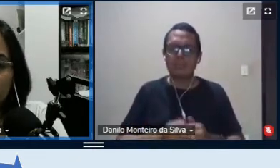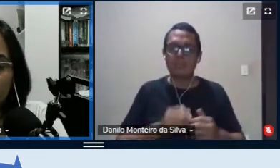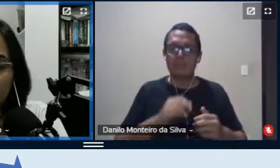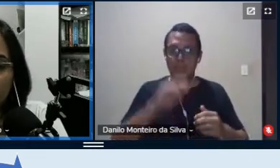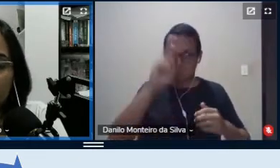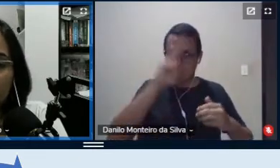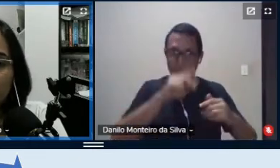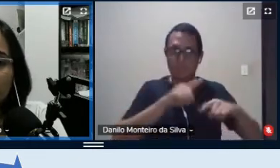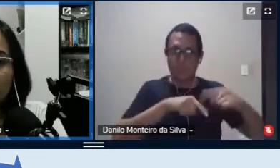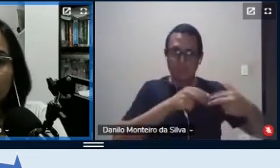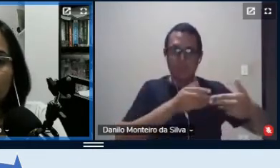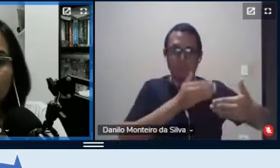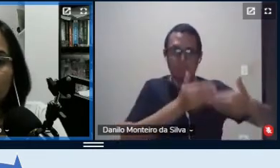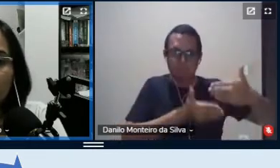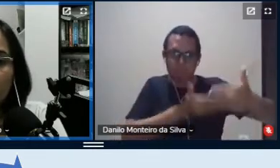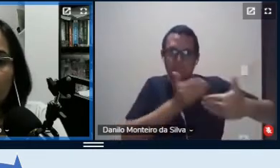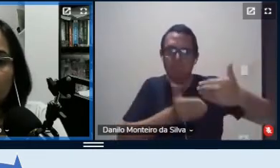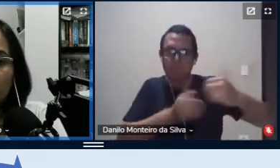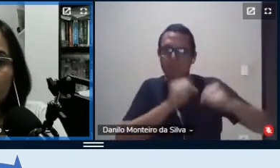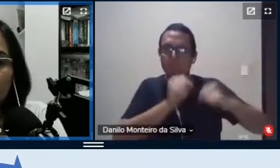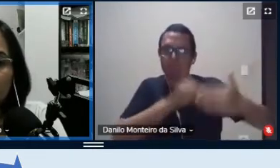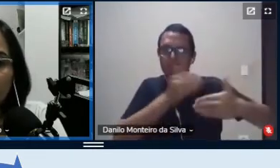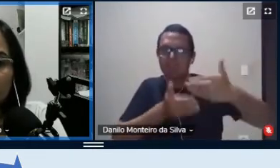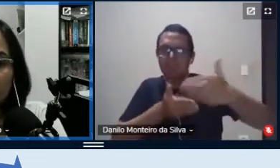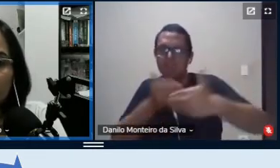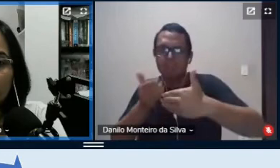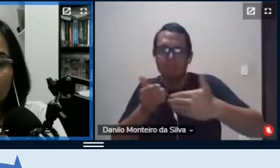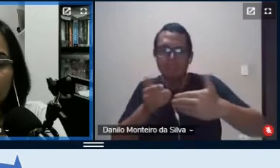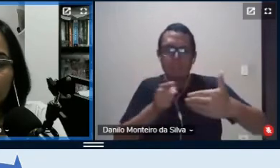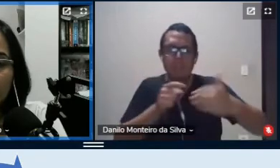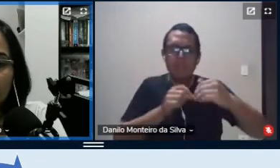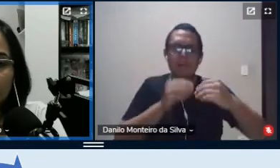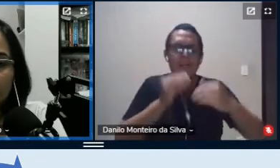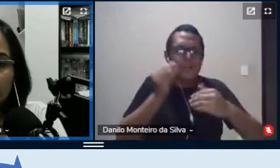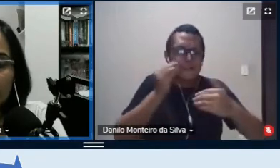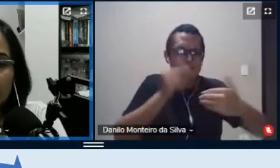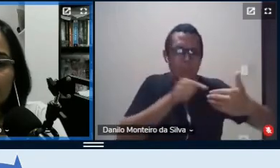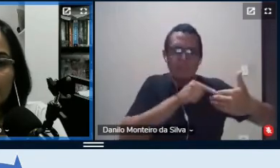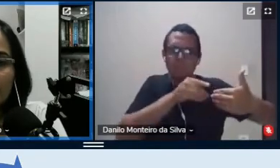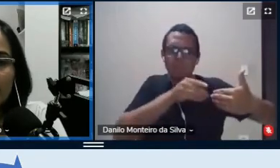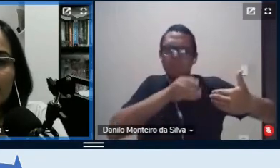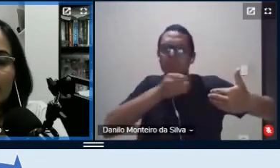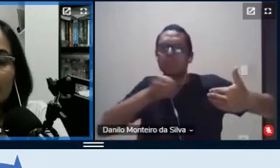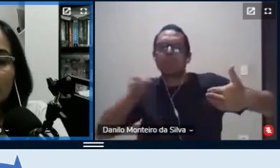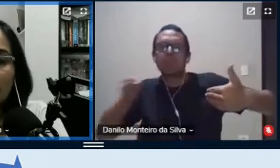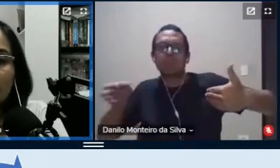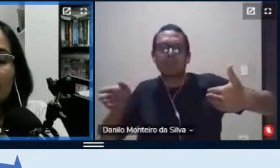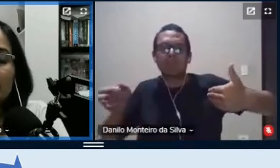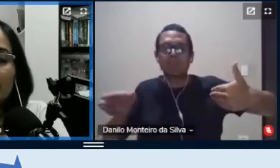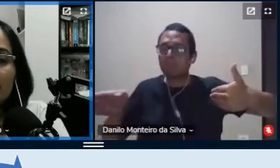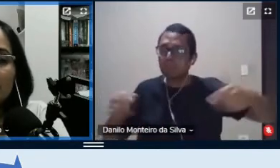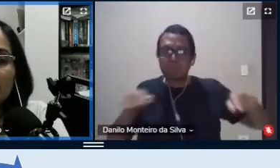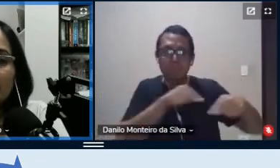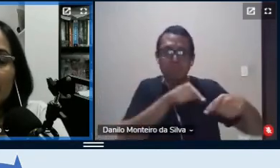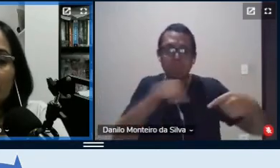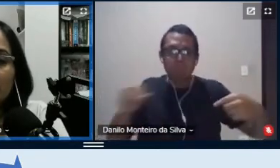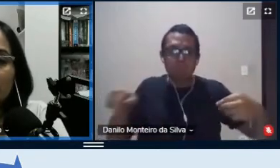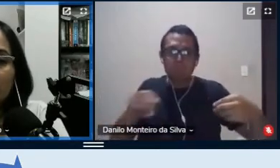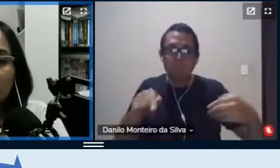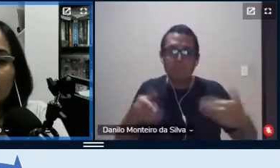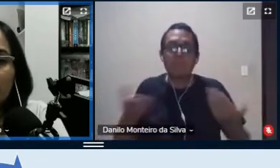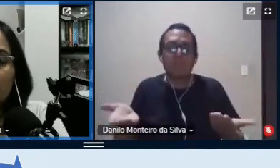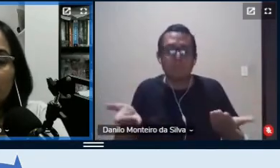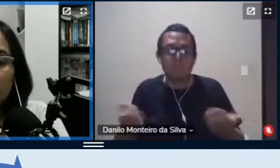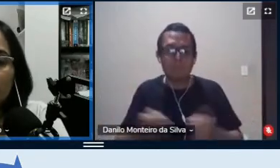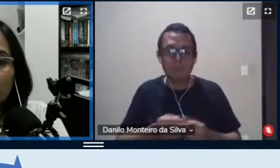nosso produto. Então, o nosso produto começou no projeto. Aqui está desenhando o projeto. Então, desde a etapa